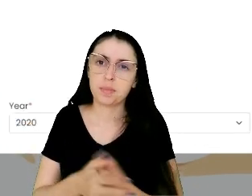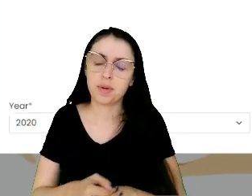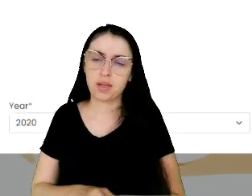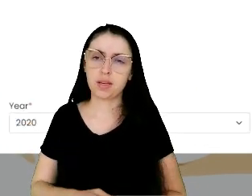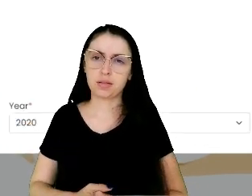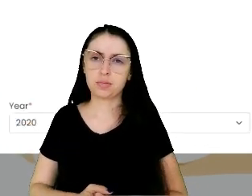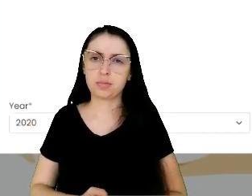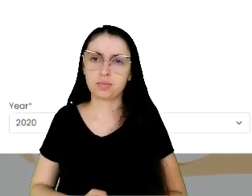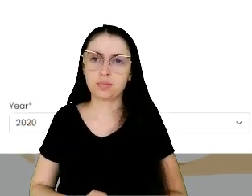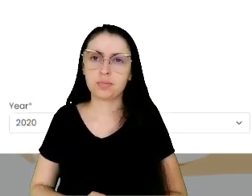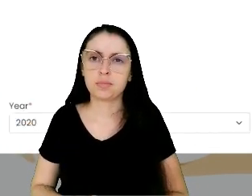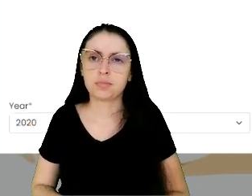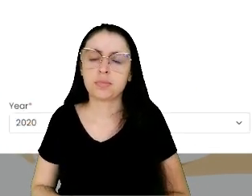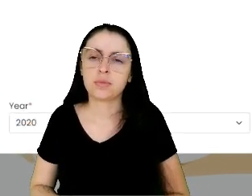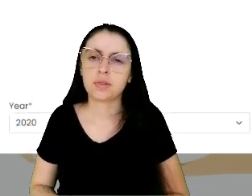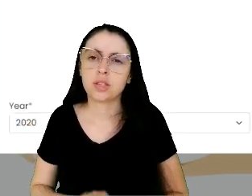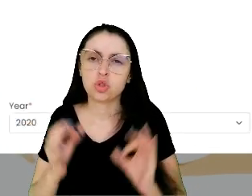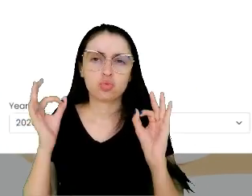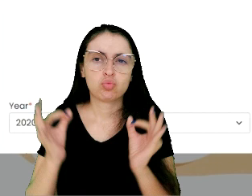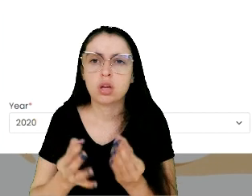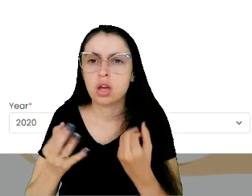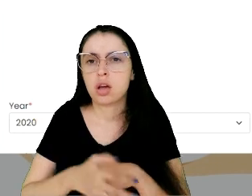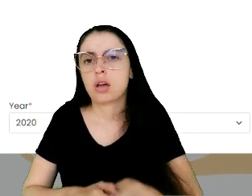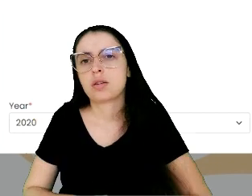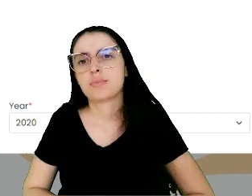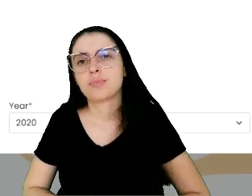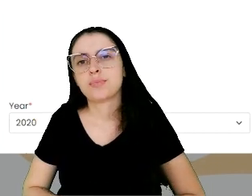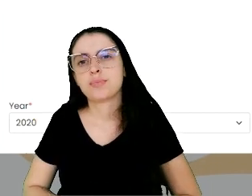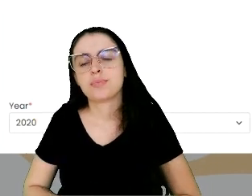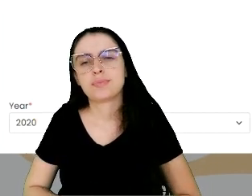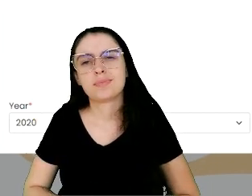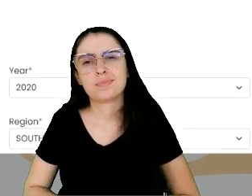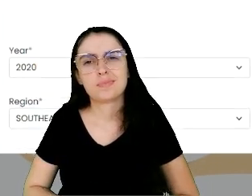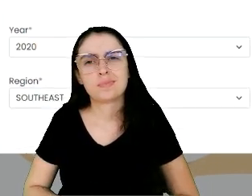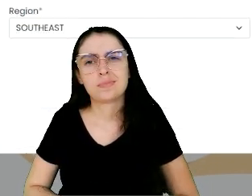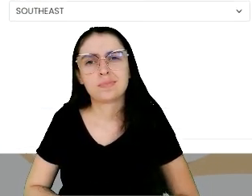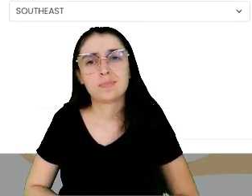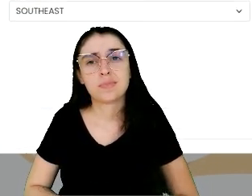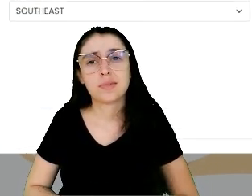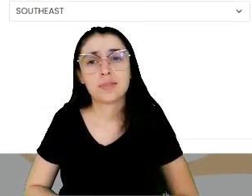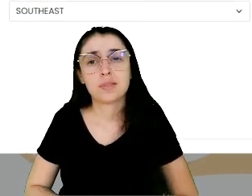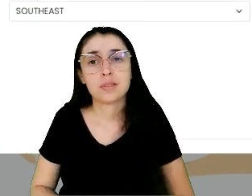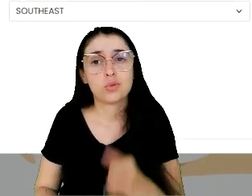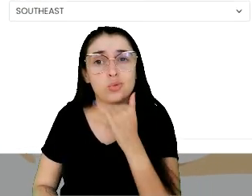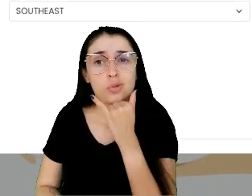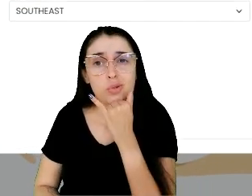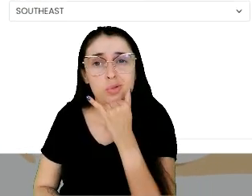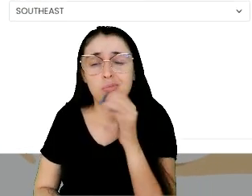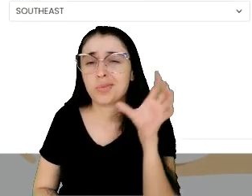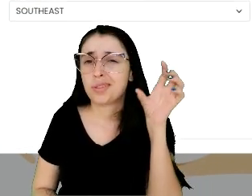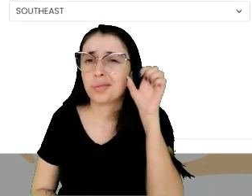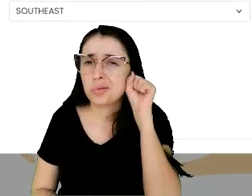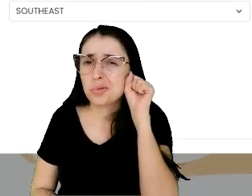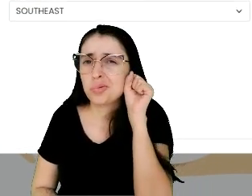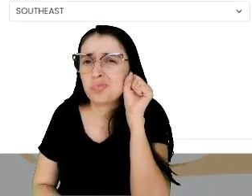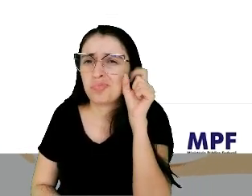Conexão Água, do Ministério Público Federal, Conselho do Ministério Público, tá? Conselho Nacional do Ministério Público, e